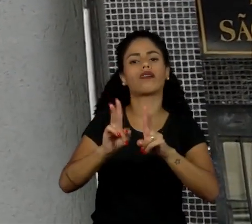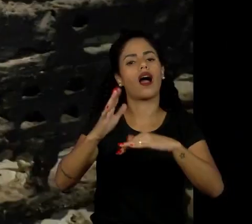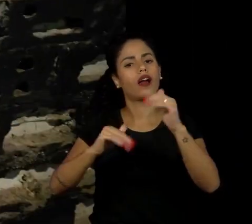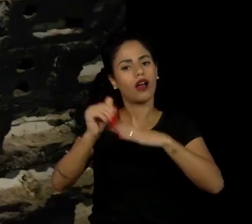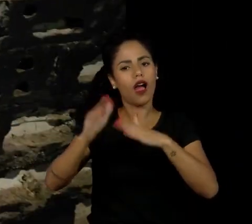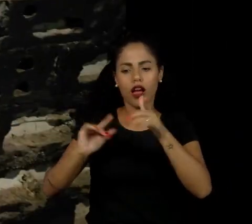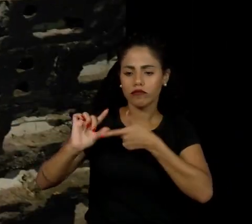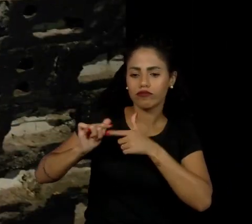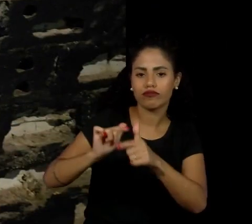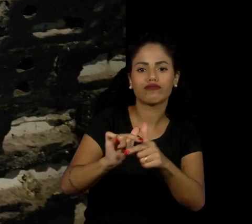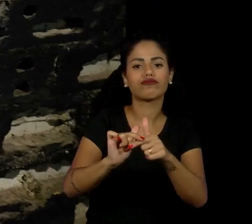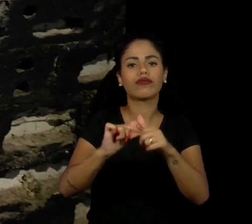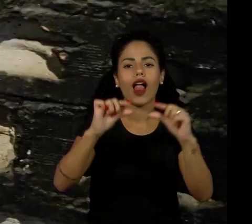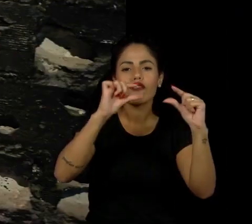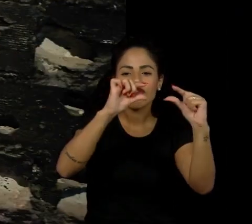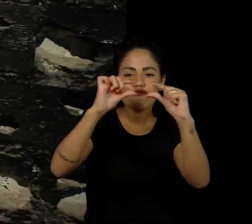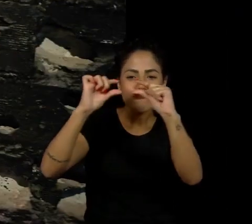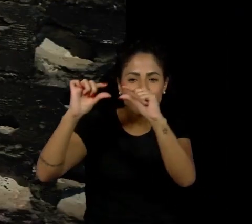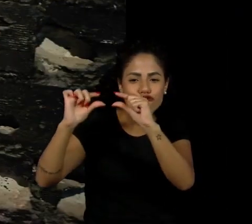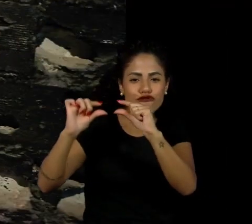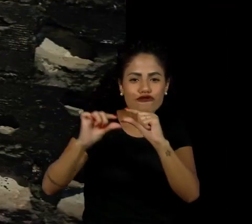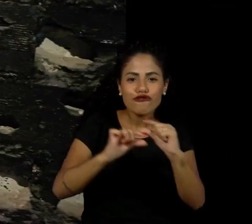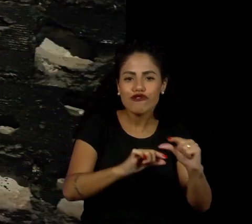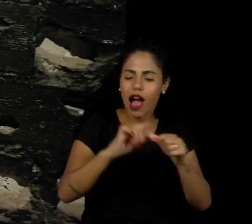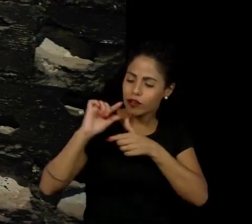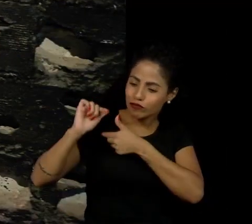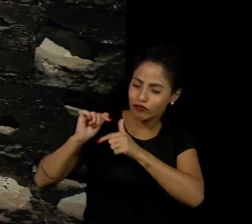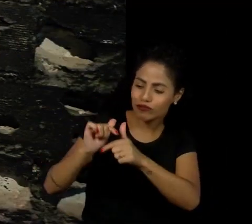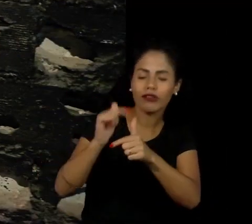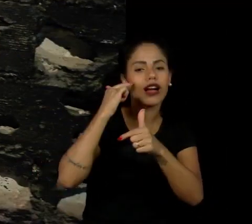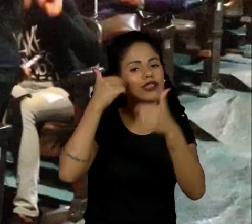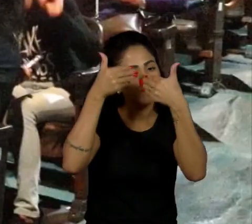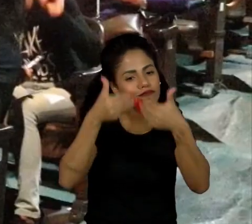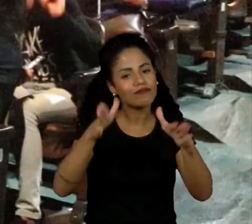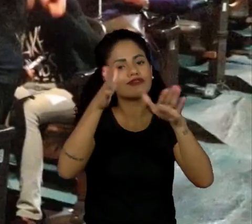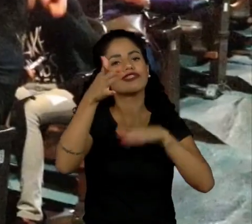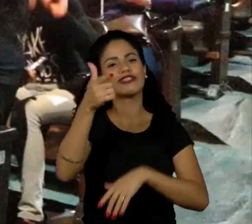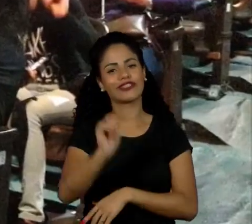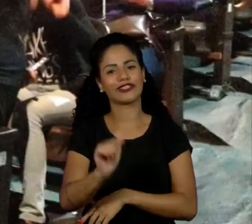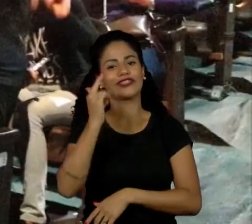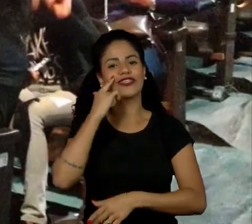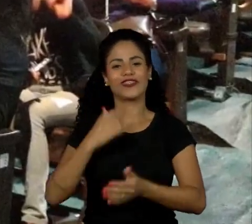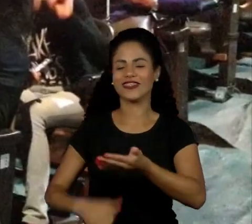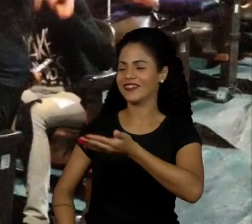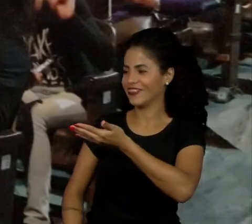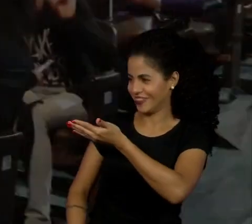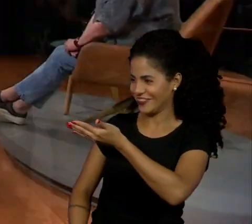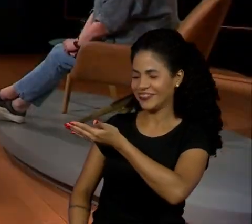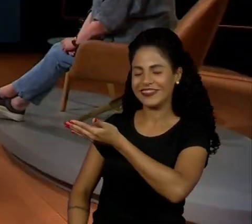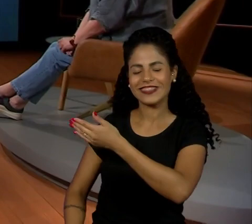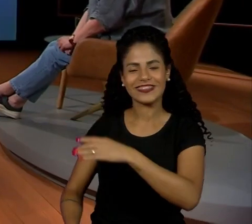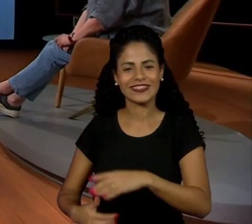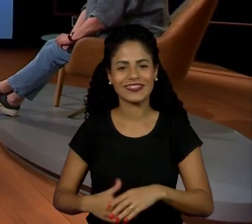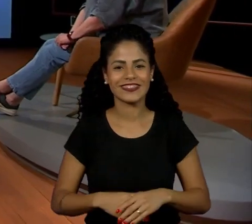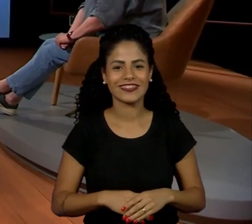de tijolinhos esburacados, voltou a brilhar no circuito teatral da cidade.